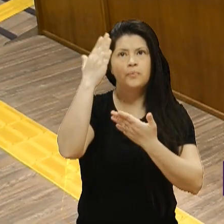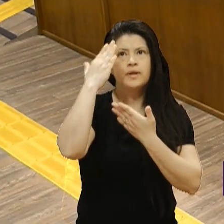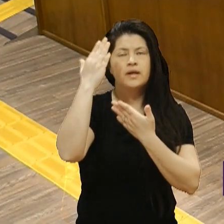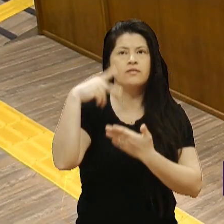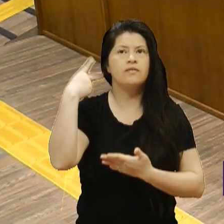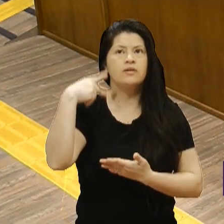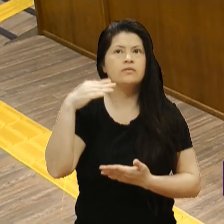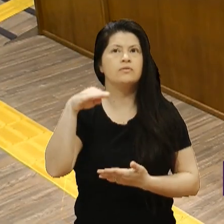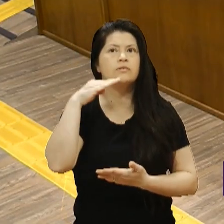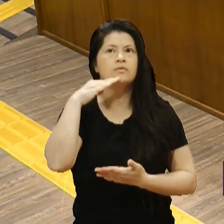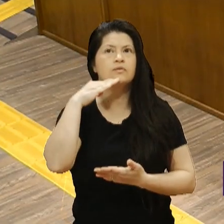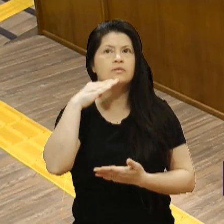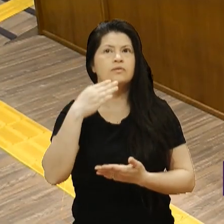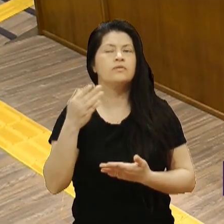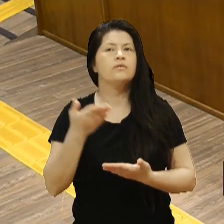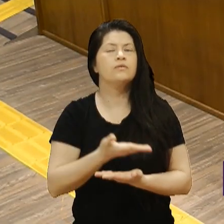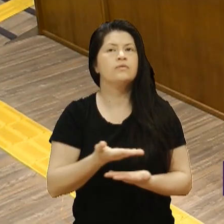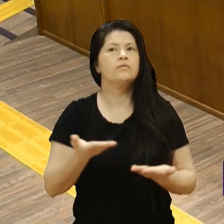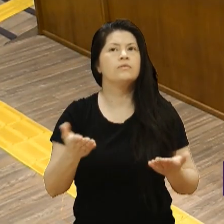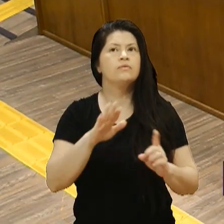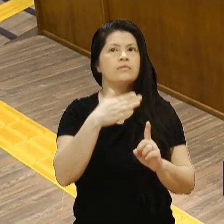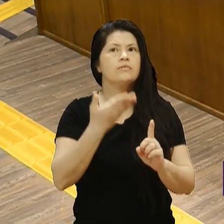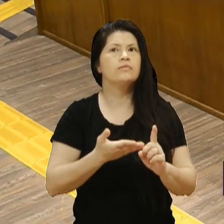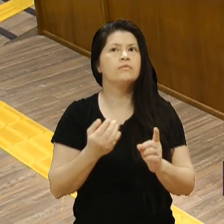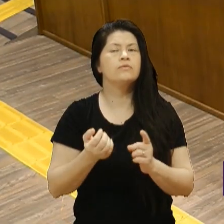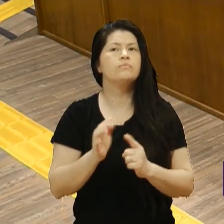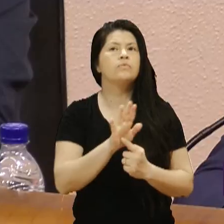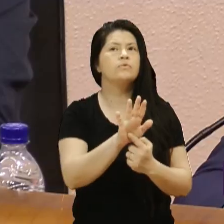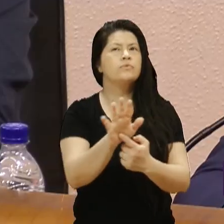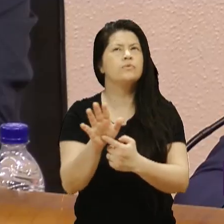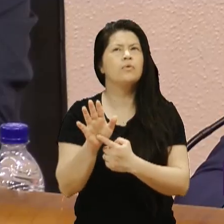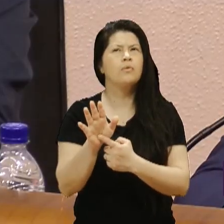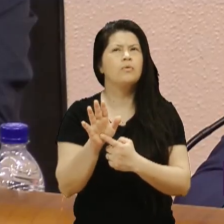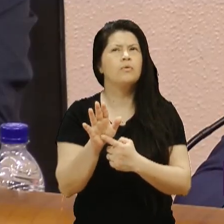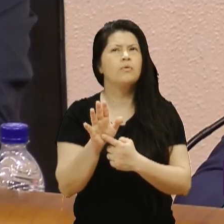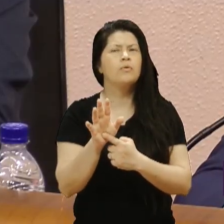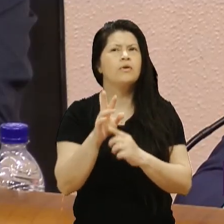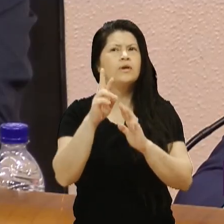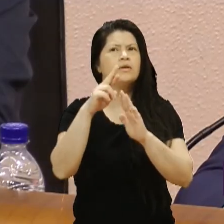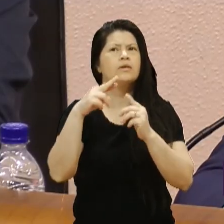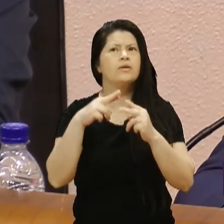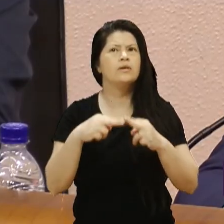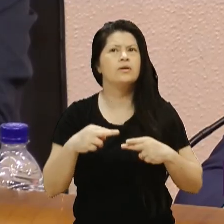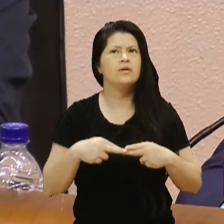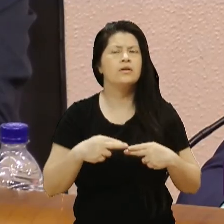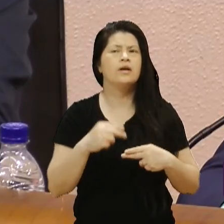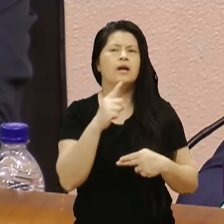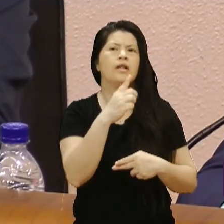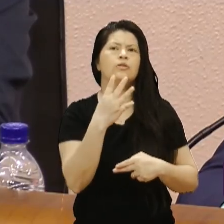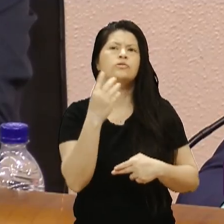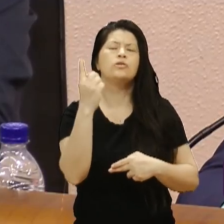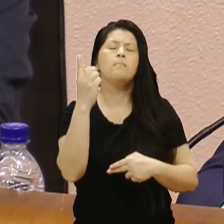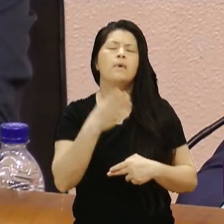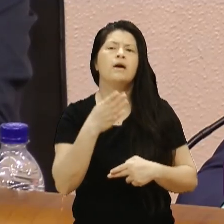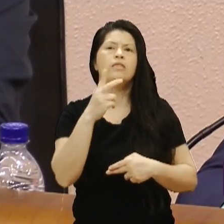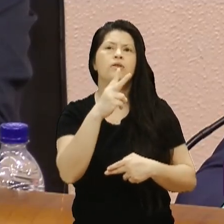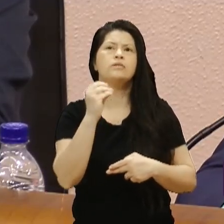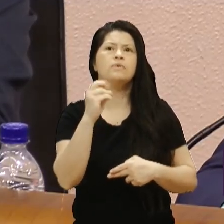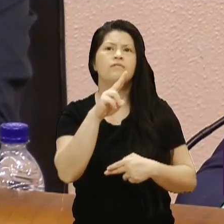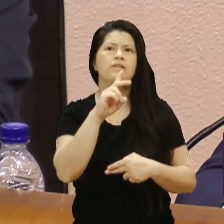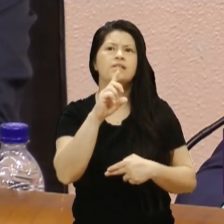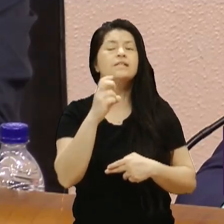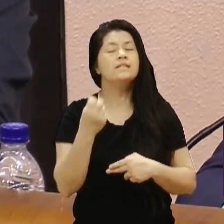Obrigado, vereador Alexandre. Essa sessão solene originou-se através do requerimento número 14/2026,